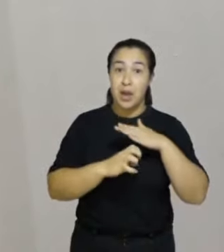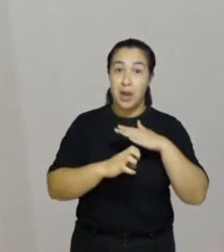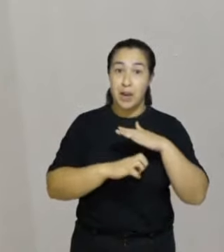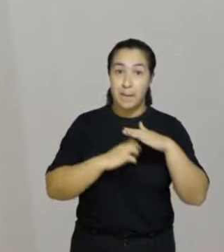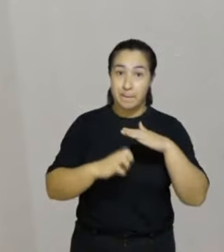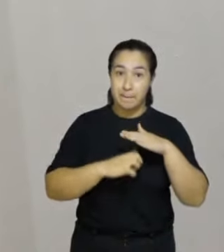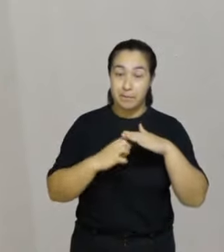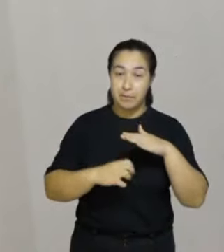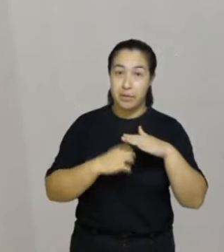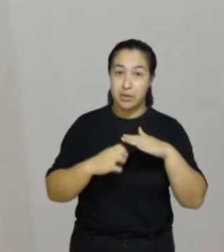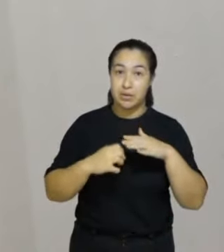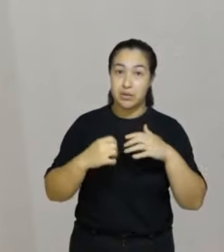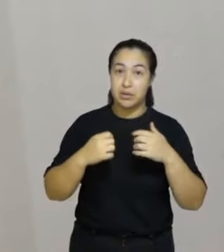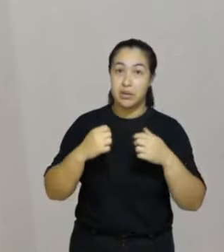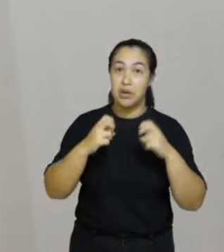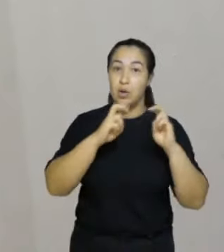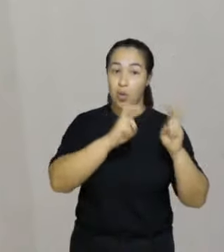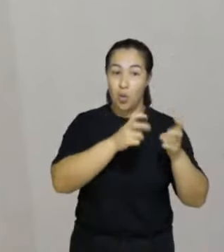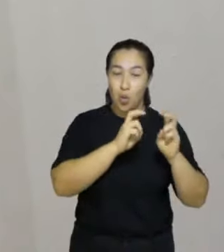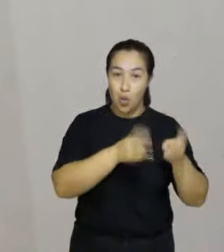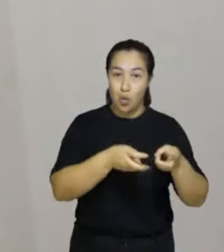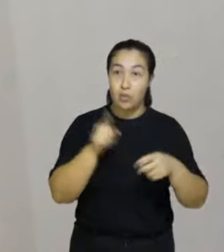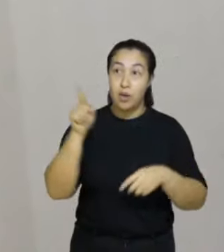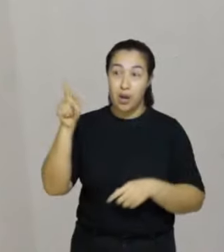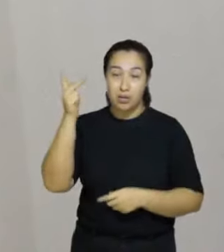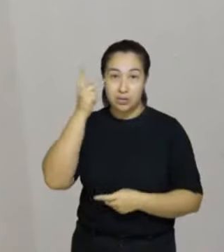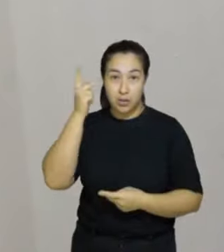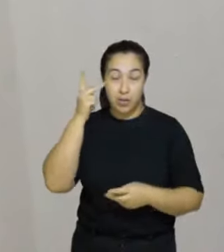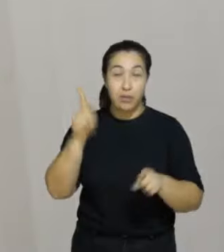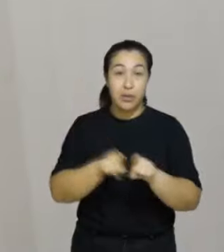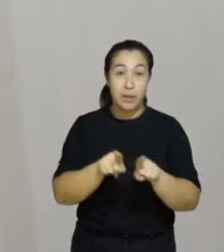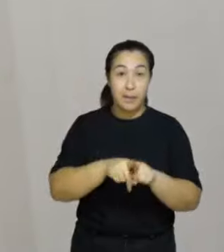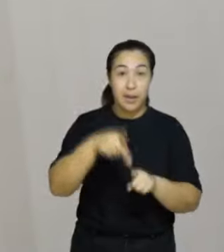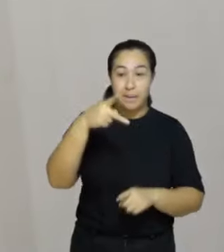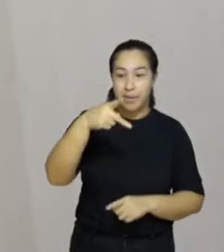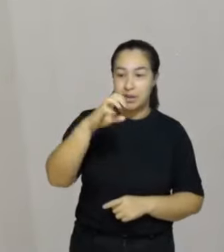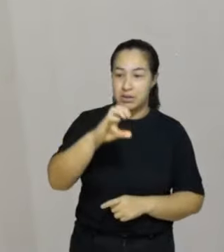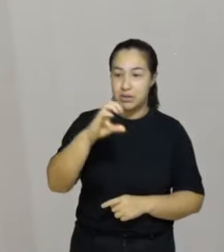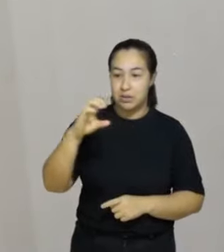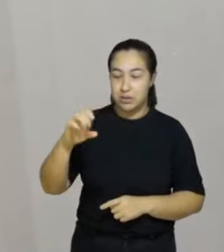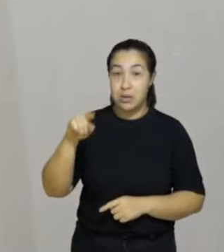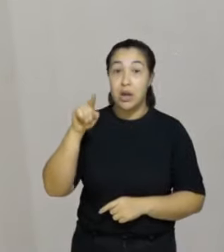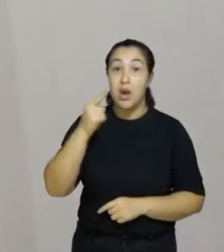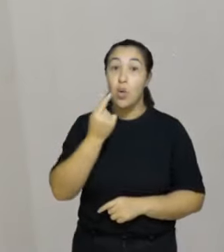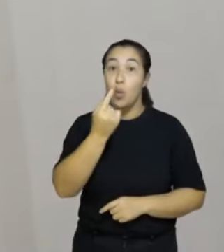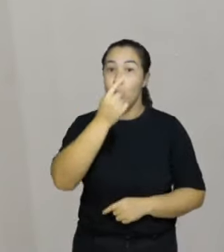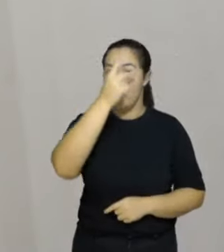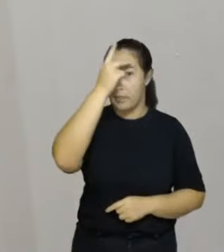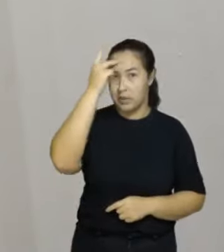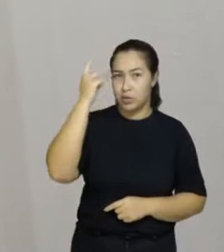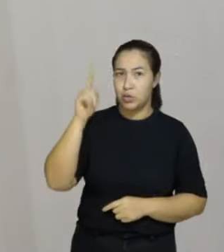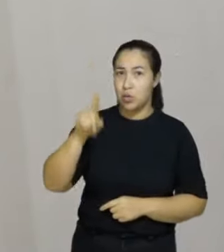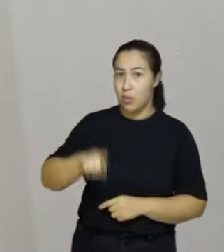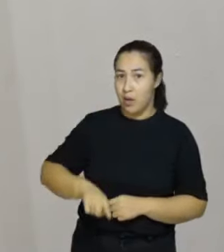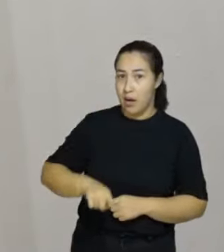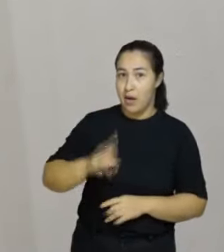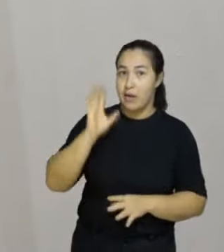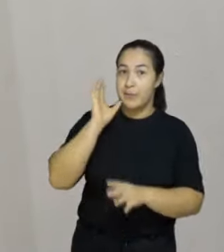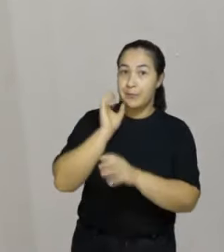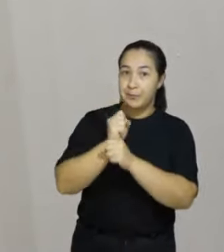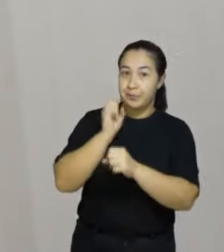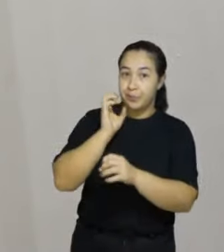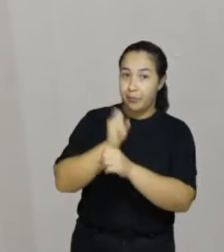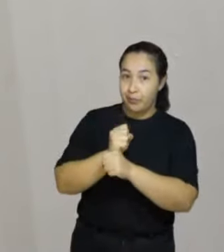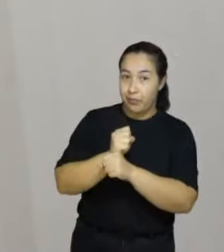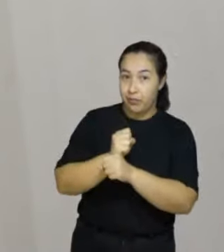o PCC, um dos suspeitos de ser o elo da armação é um contador que teve, ou